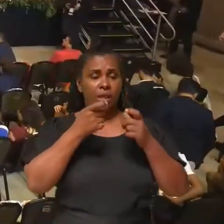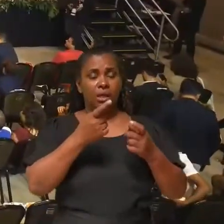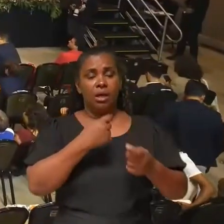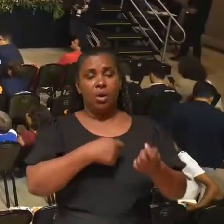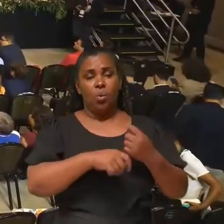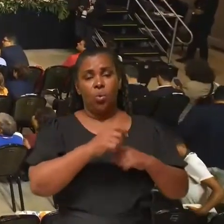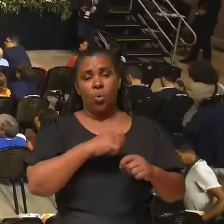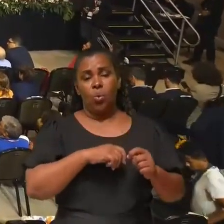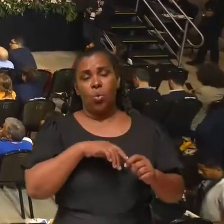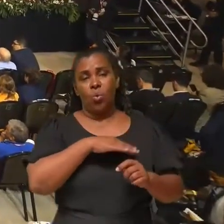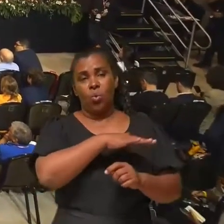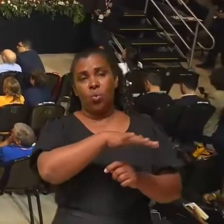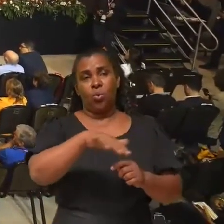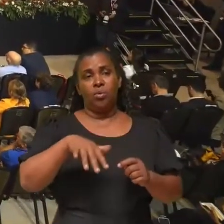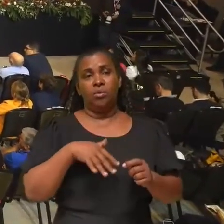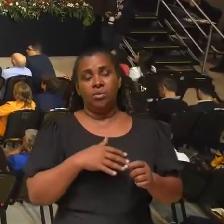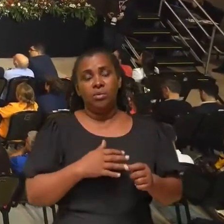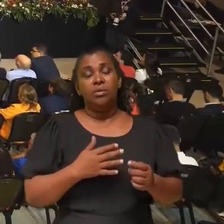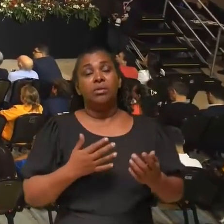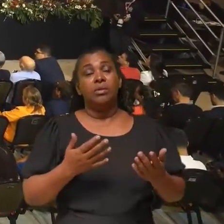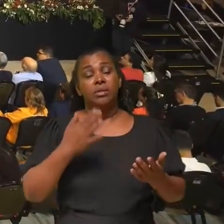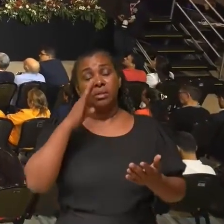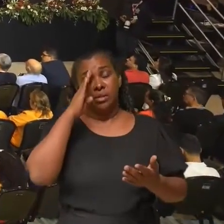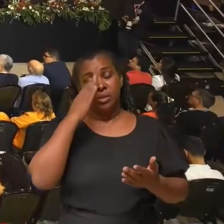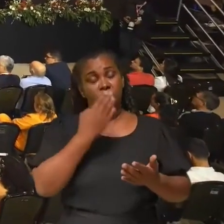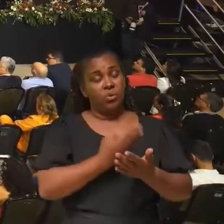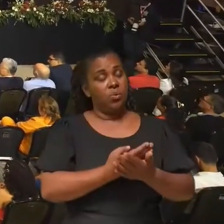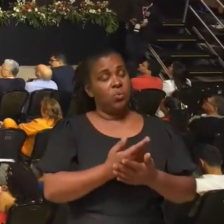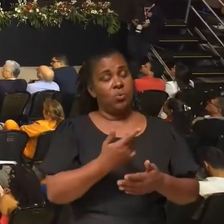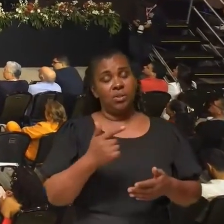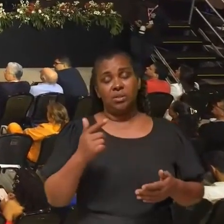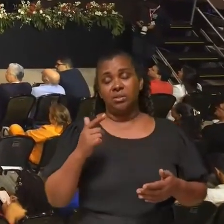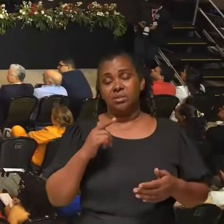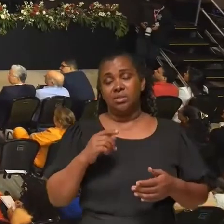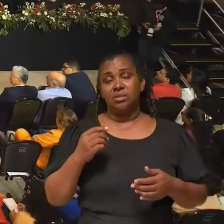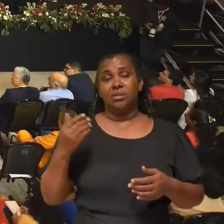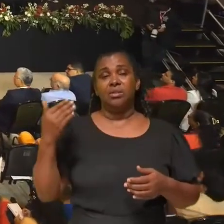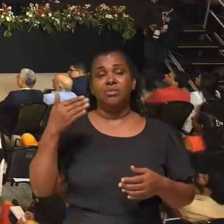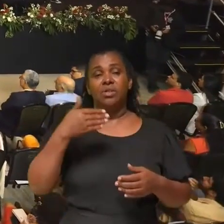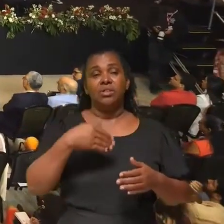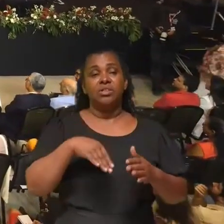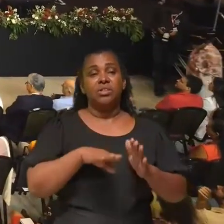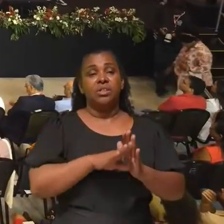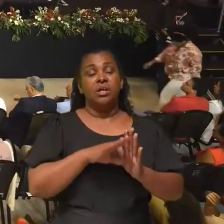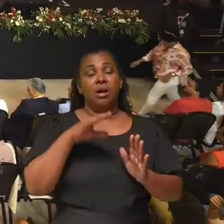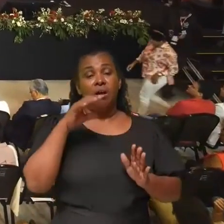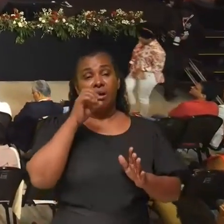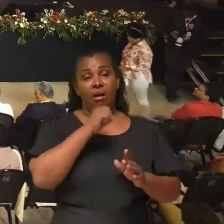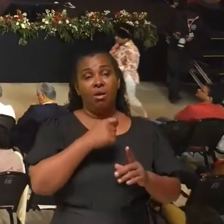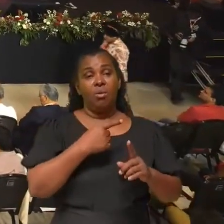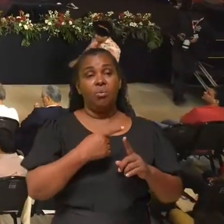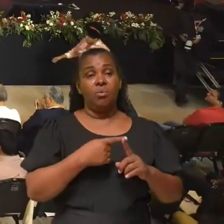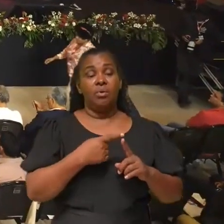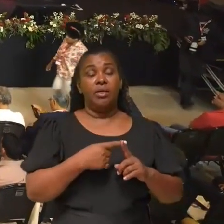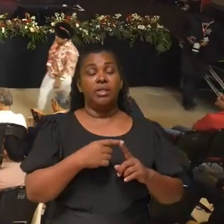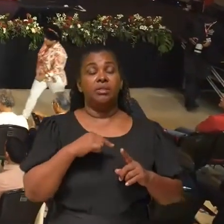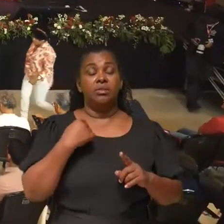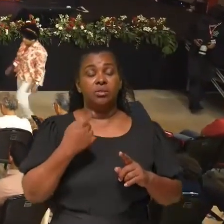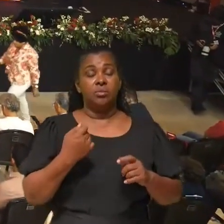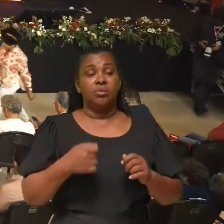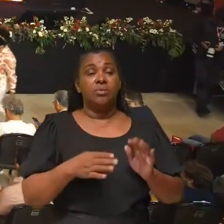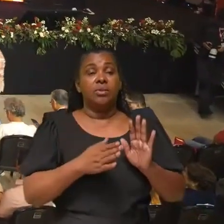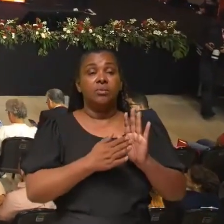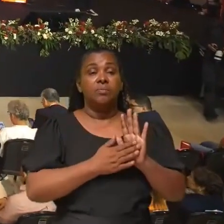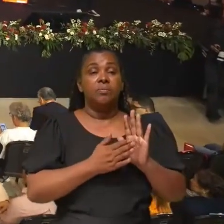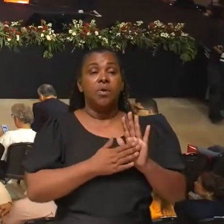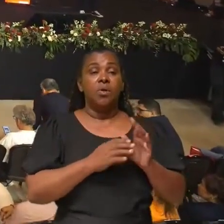ela virá logo, a não ser que a gente traga esse tema como pauta de mobilização. E também, como a gente